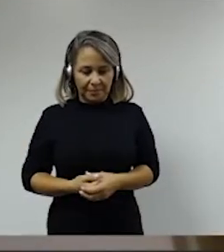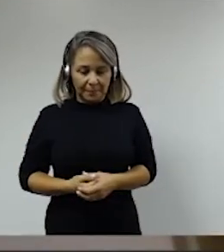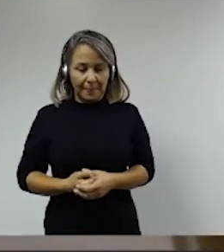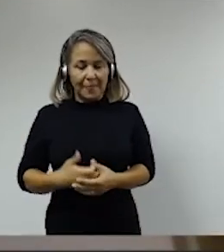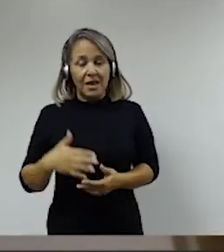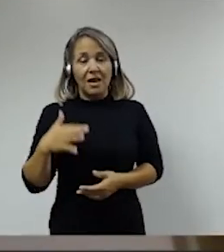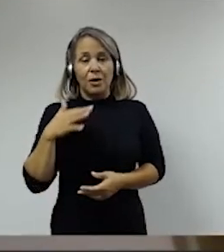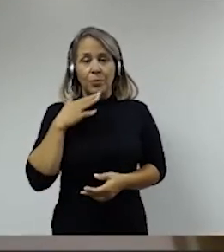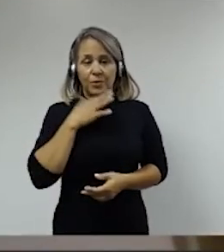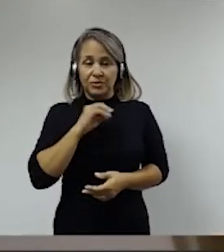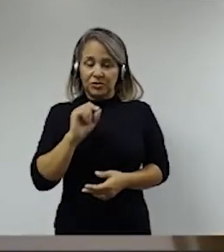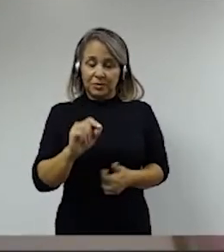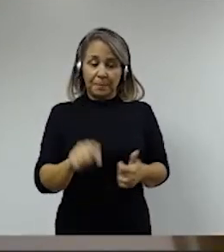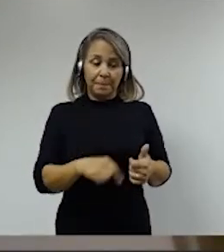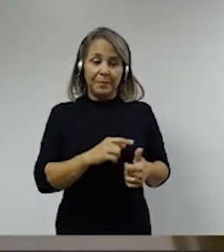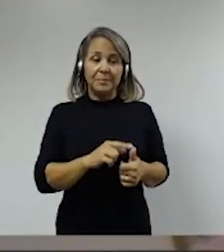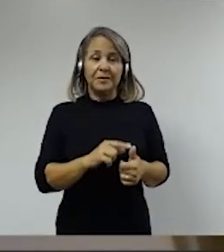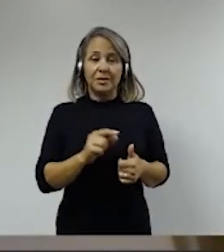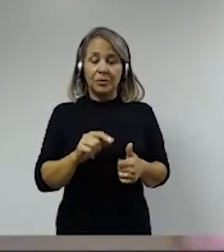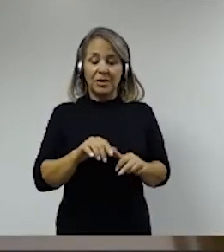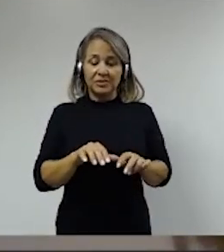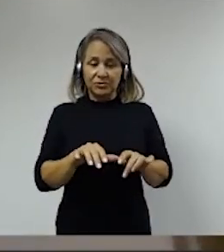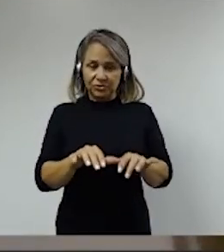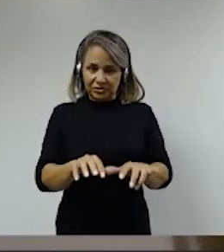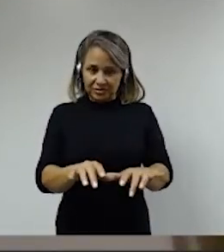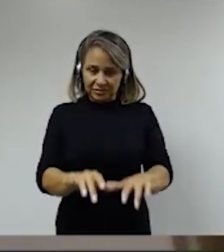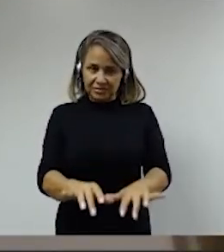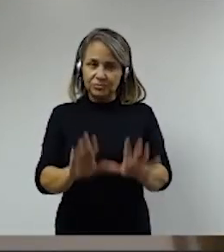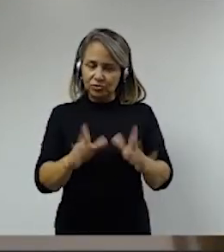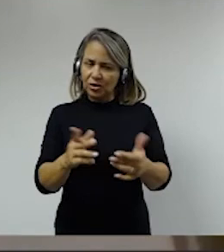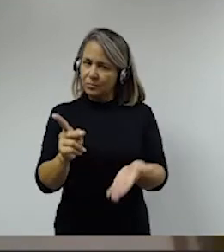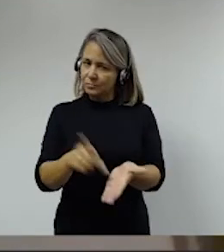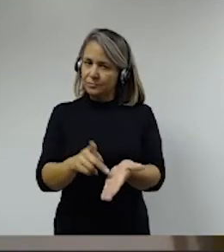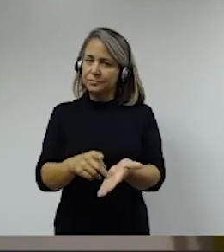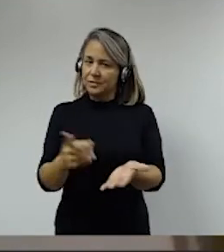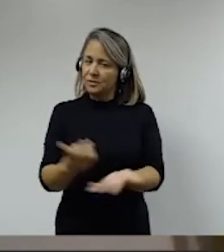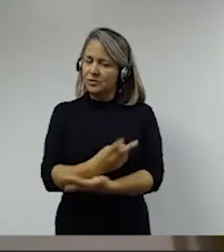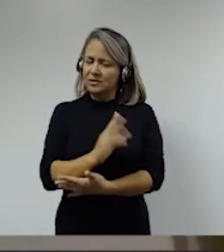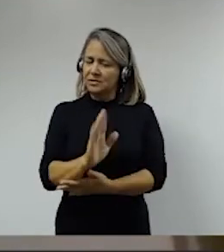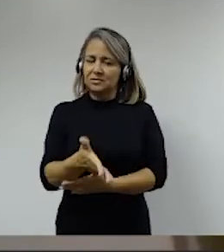Eu acho que, bom, primeiro, a digitalização ela já é uma realidade, né?